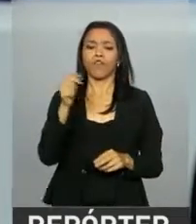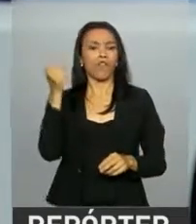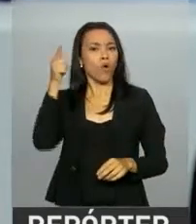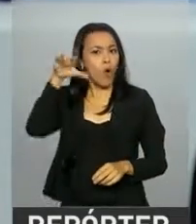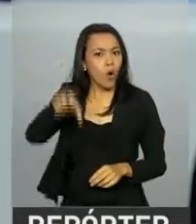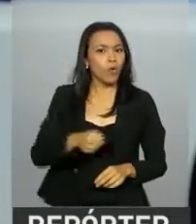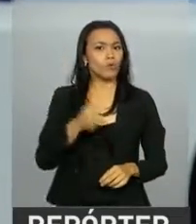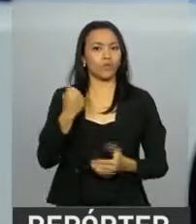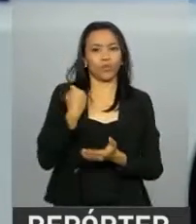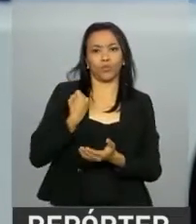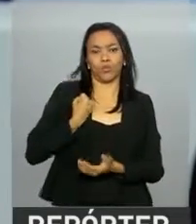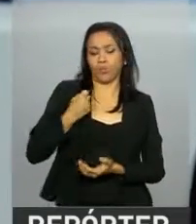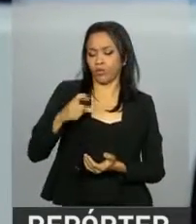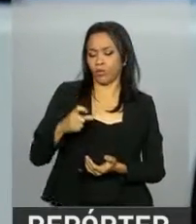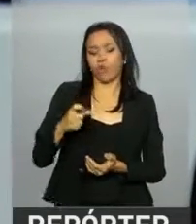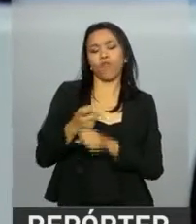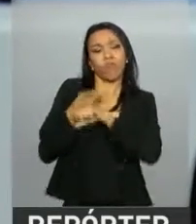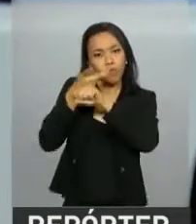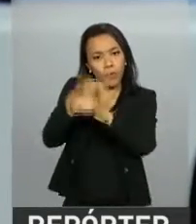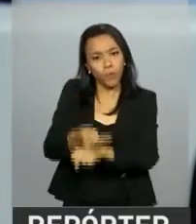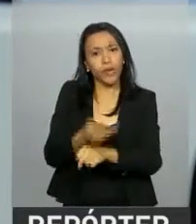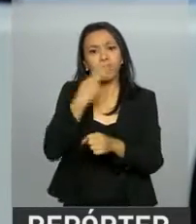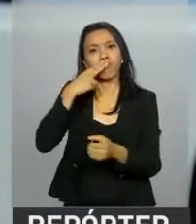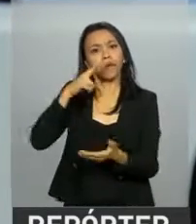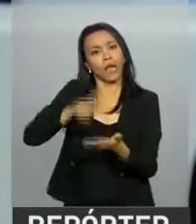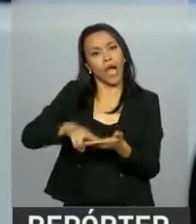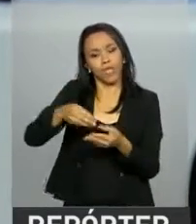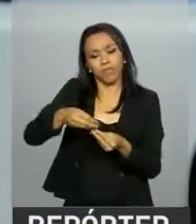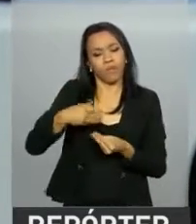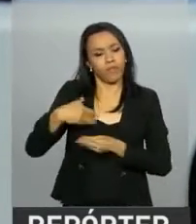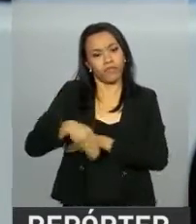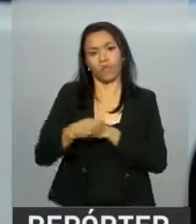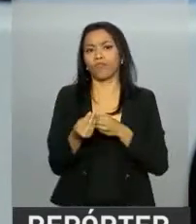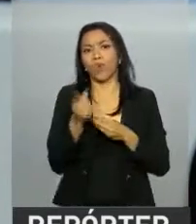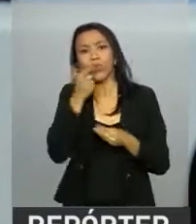senha e vou buscar mais uma carta ali para ver se eu consigo alguma coisa.